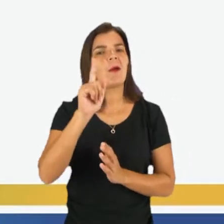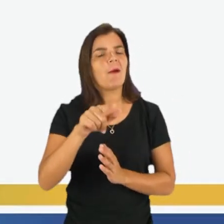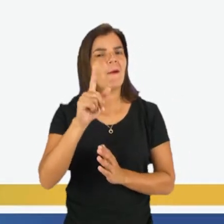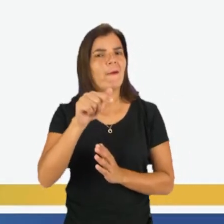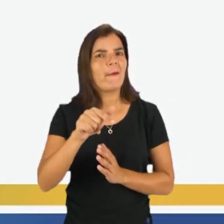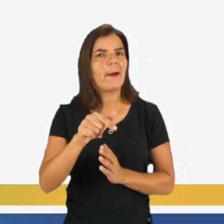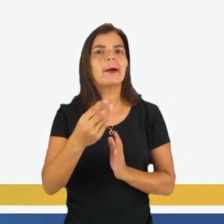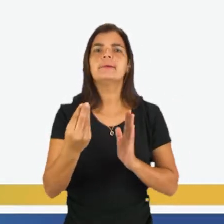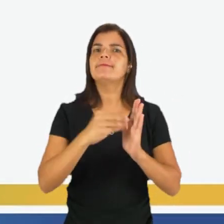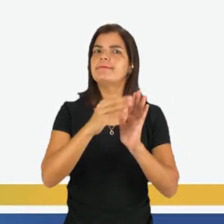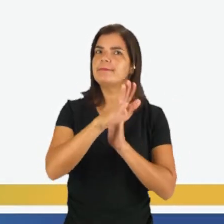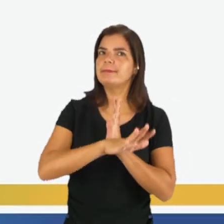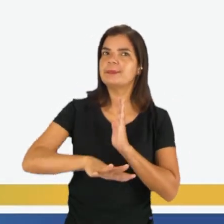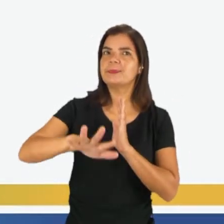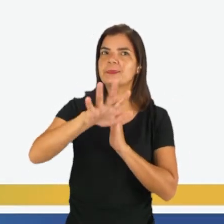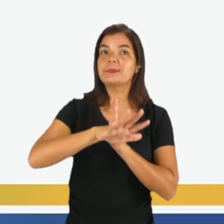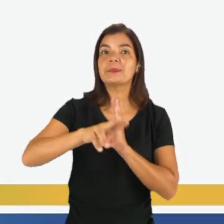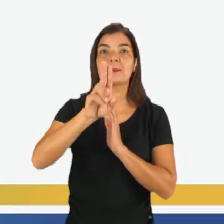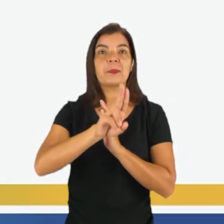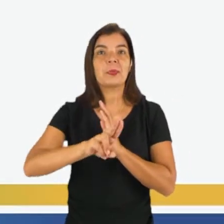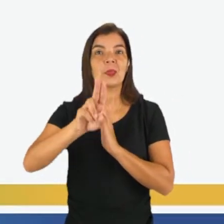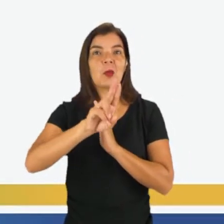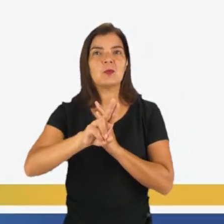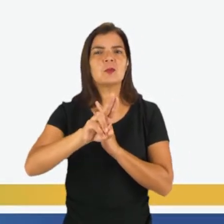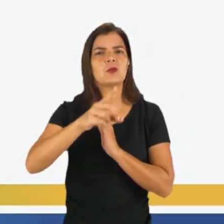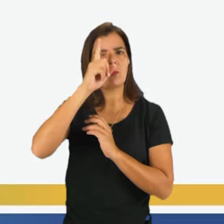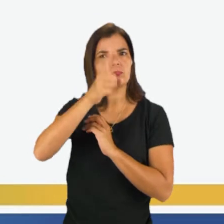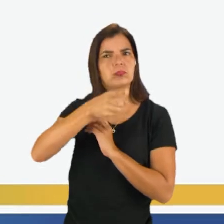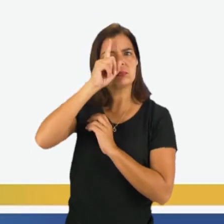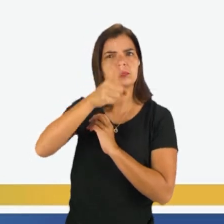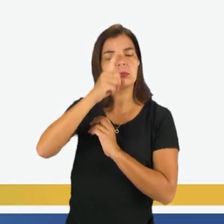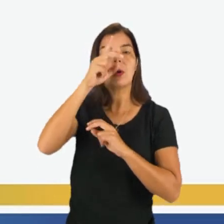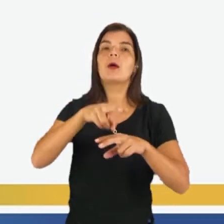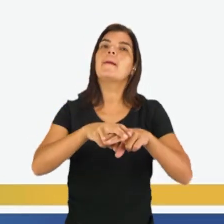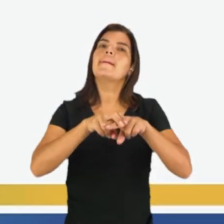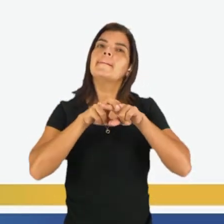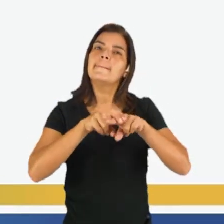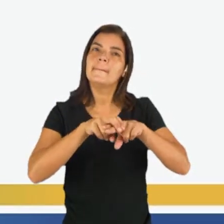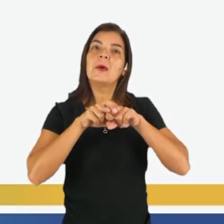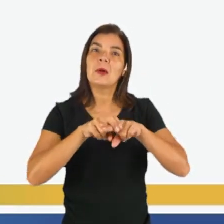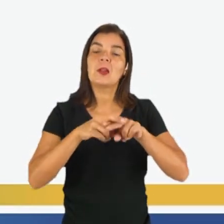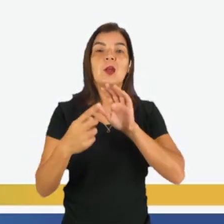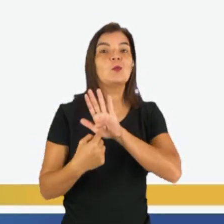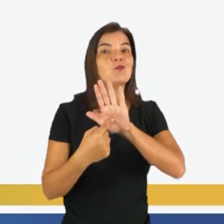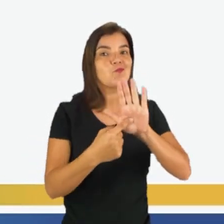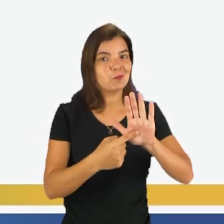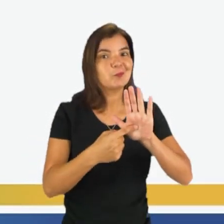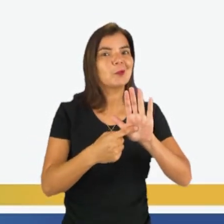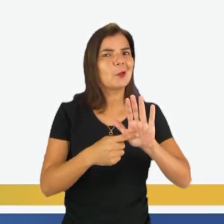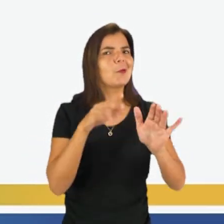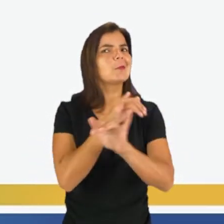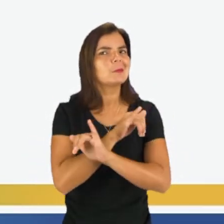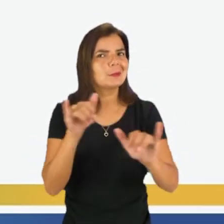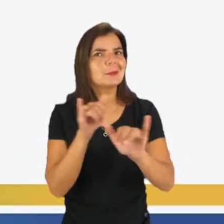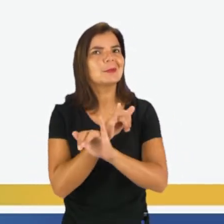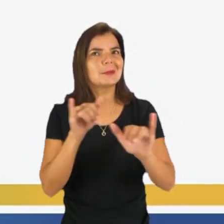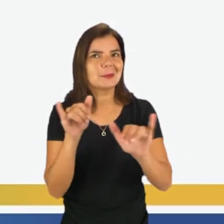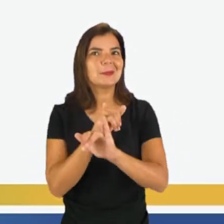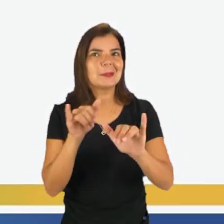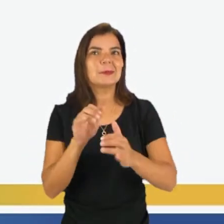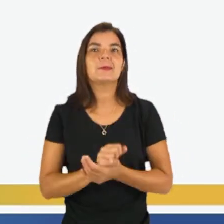marcada de forma geral pelo uso de imperativos e, por isso, aparece muito em